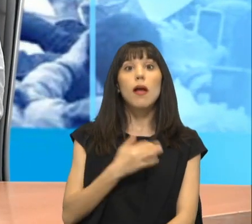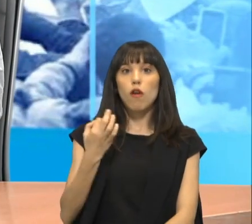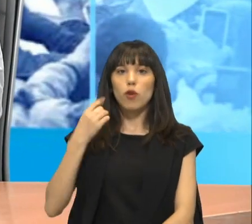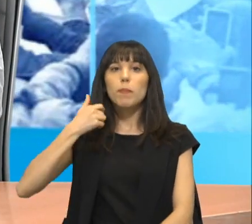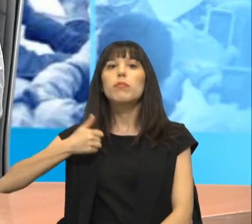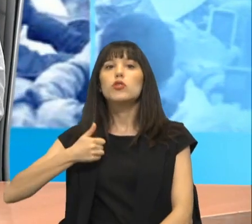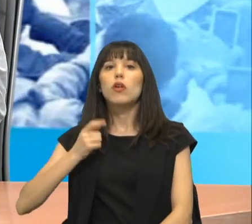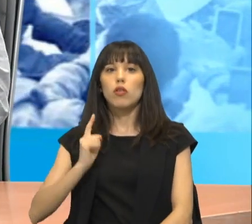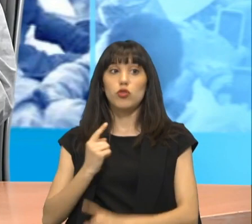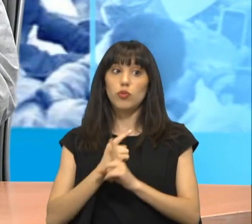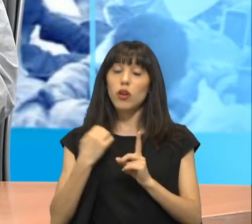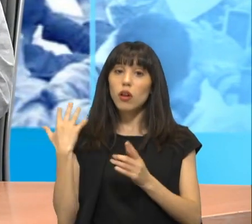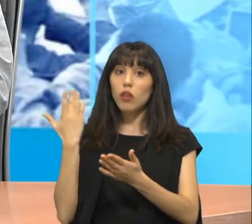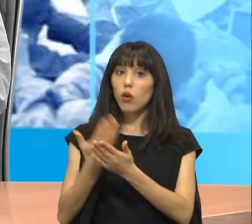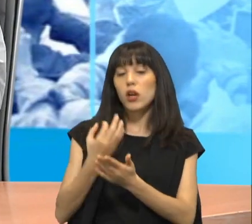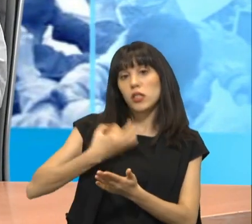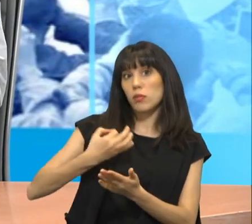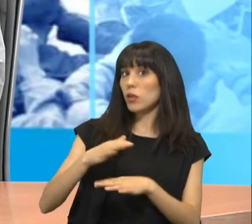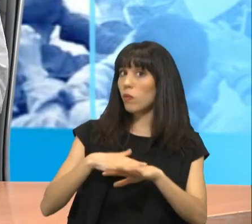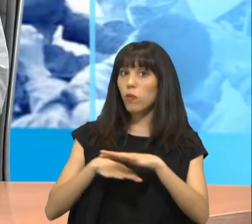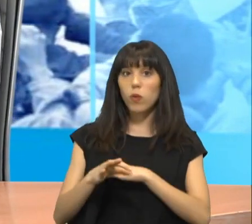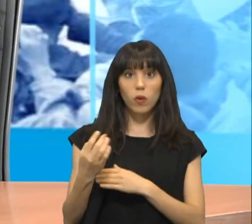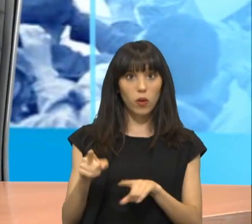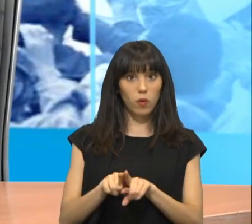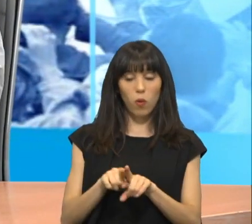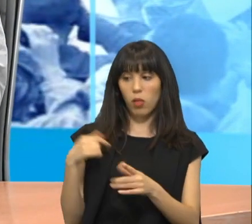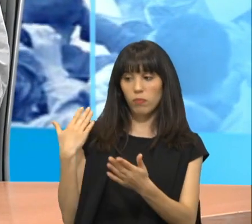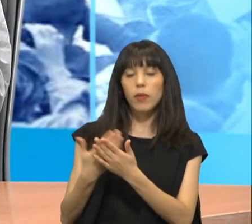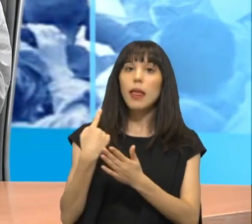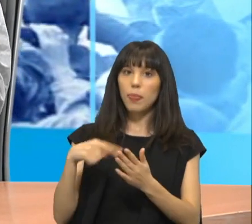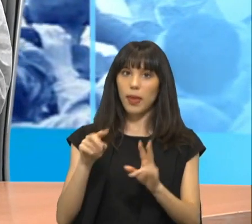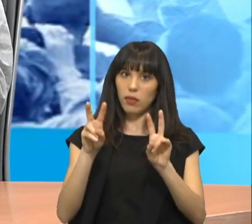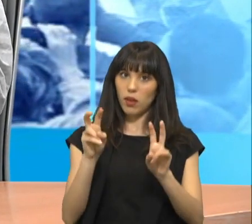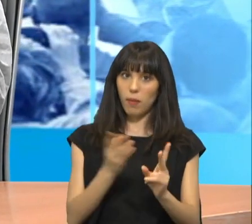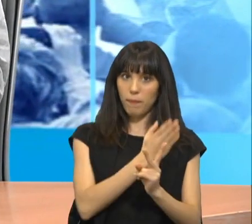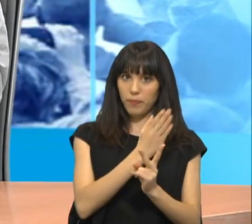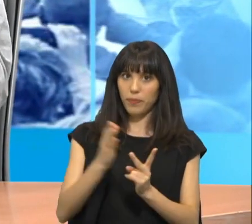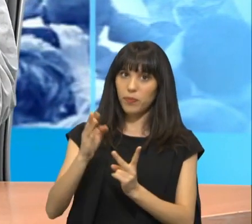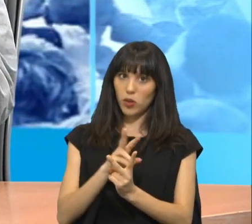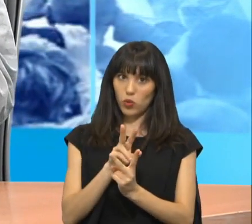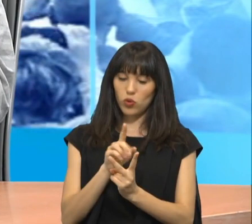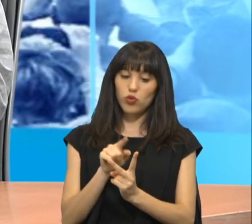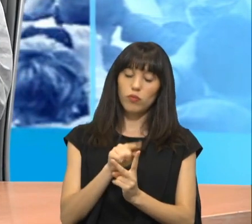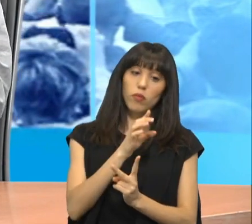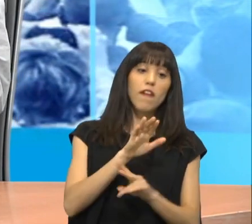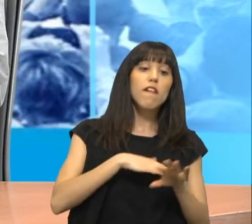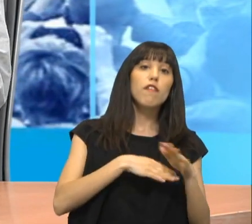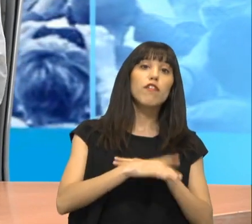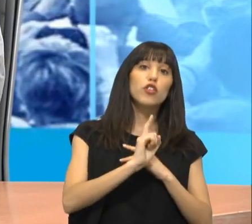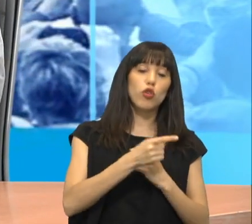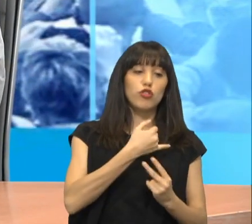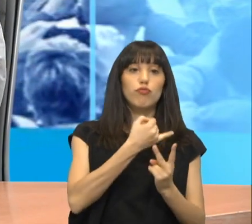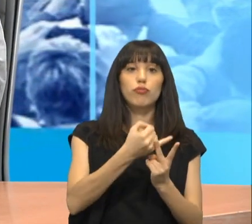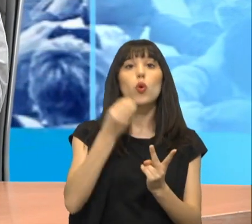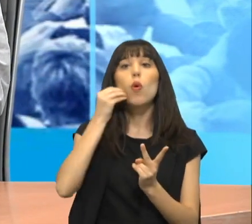Conferência Episcopal tem feito. Ou seja, há aqui 2 questões distintas, e uma tem sido, de facto, o que tem sido feito e outra a forma como tem sido